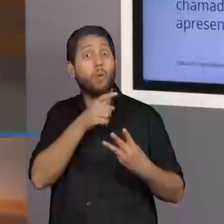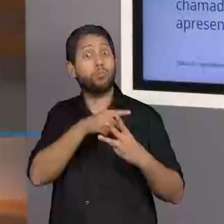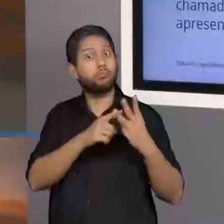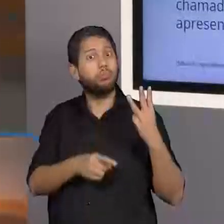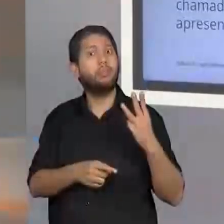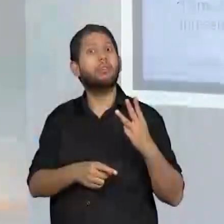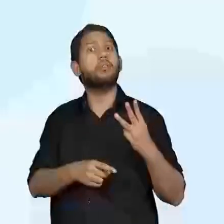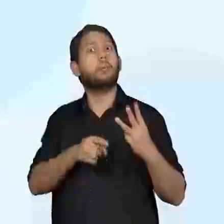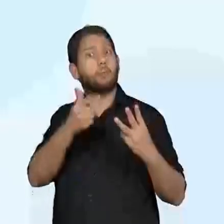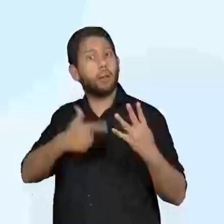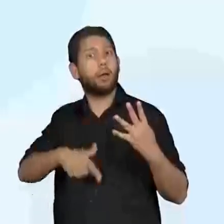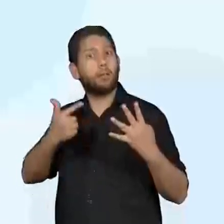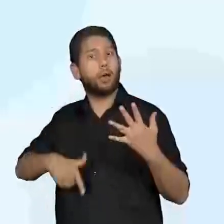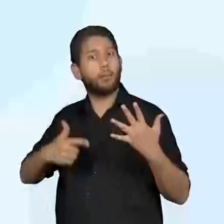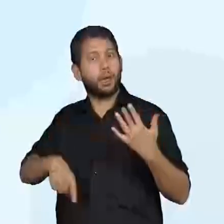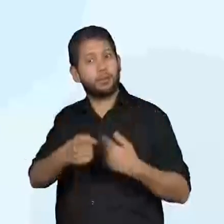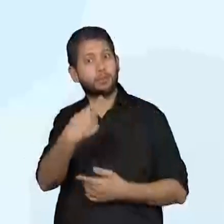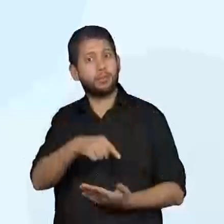tela.